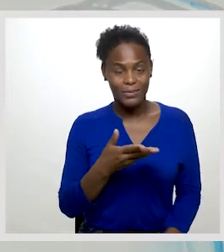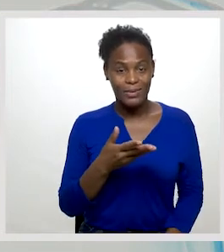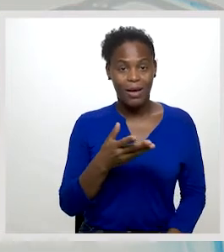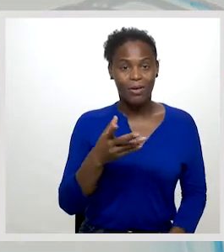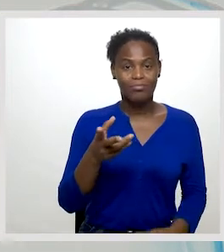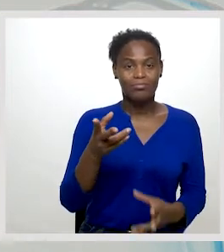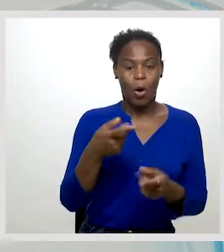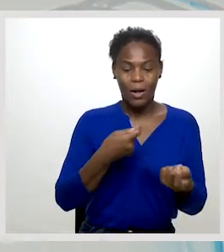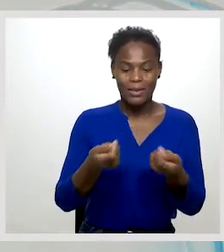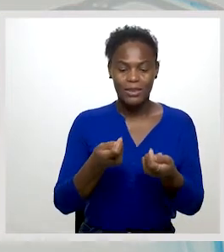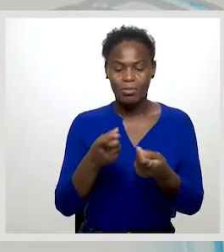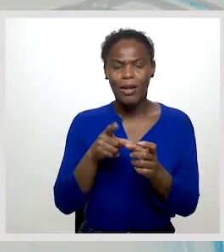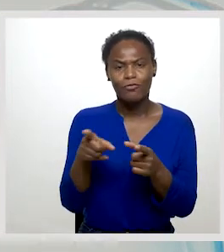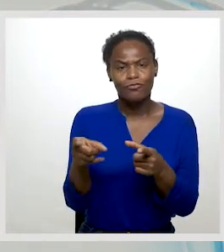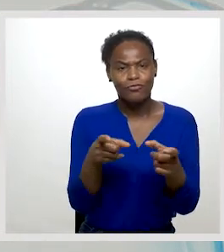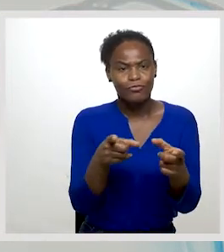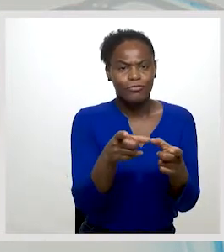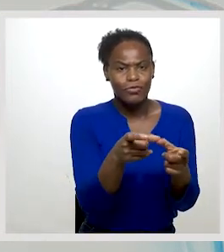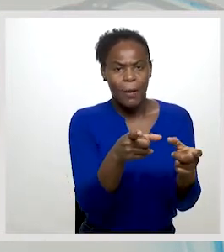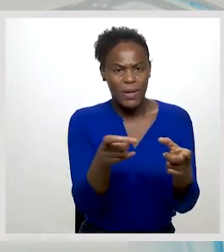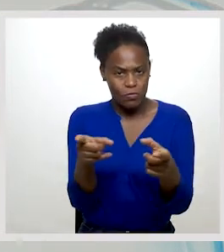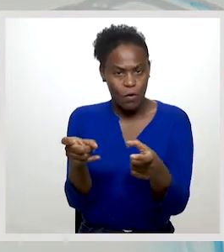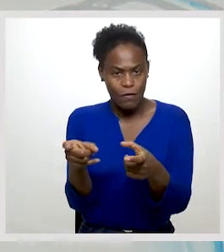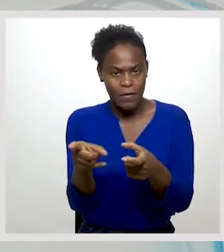estes organismos fotossintéticos libertavam